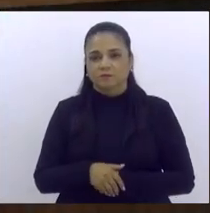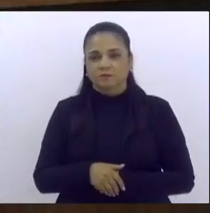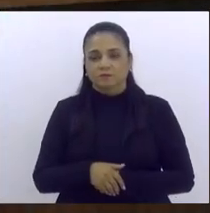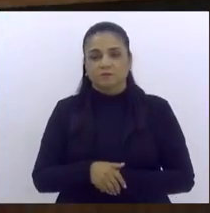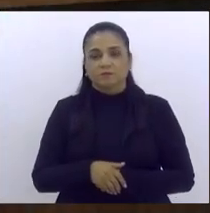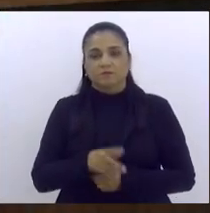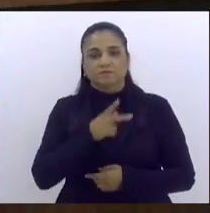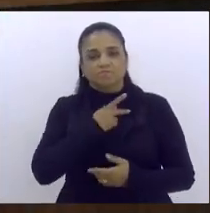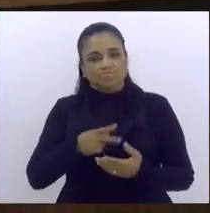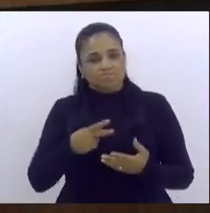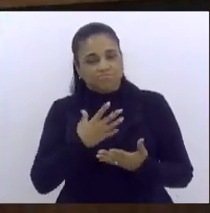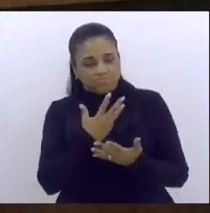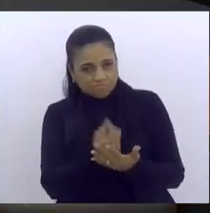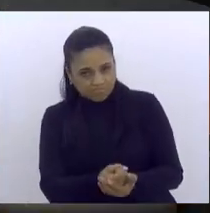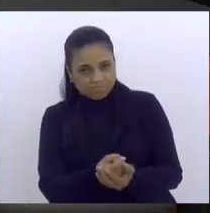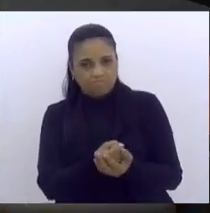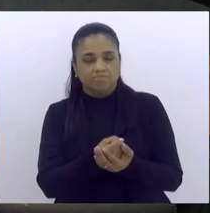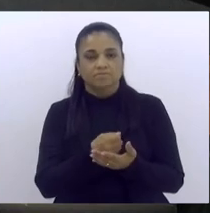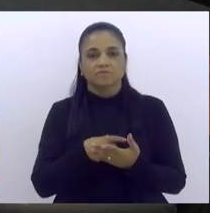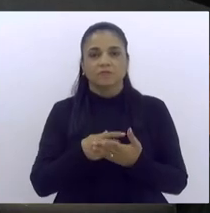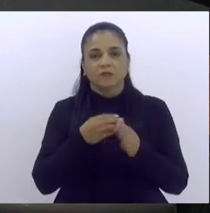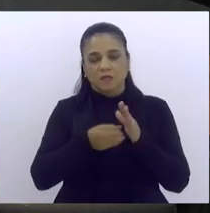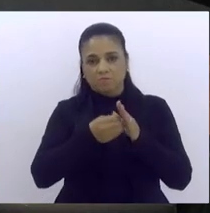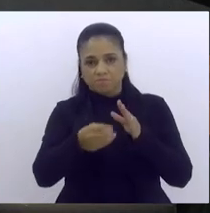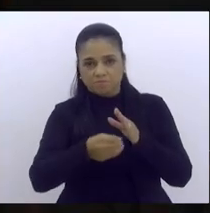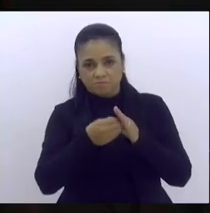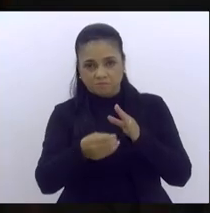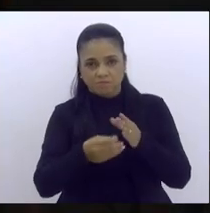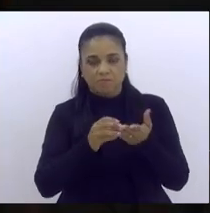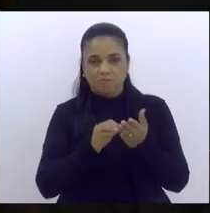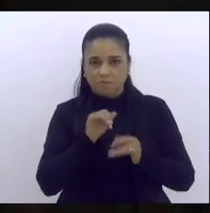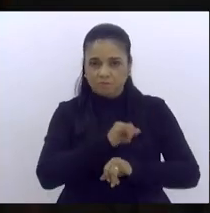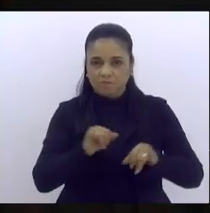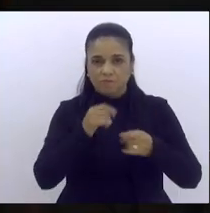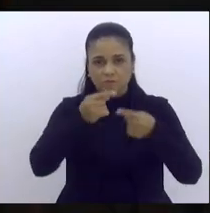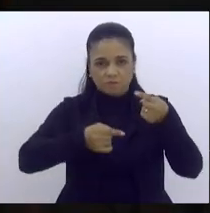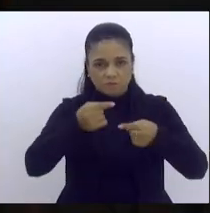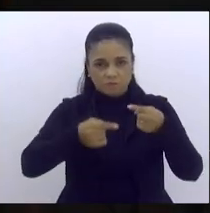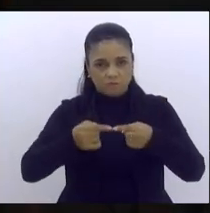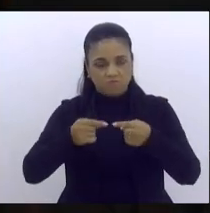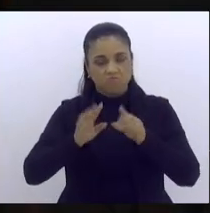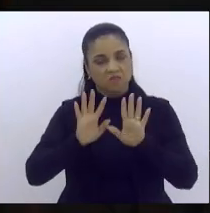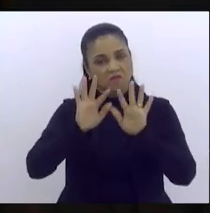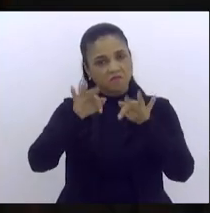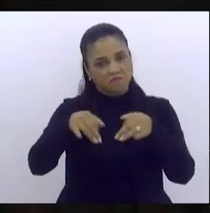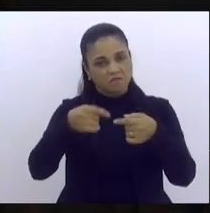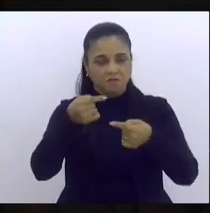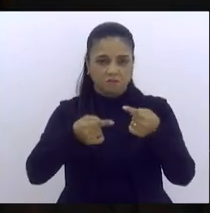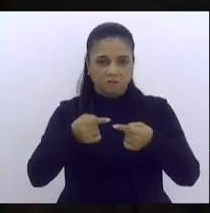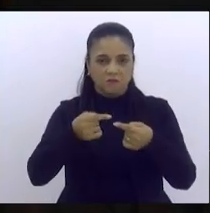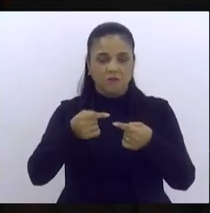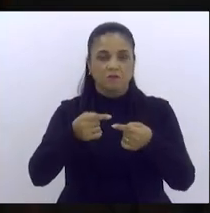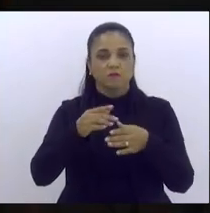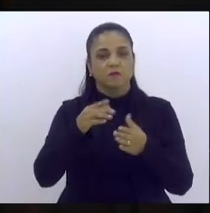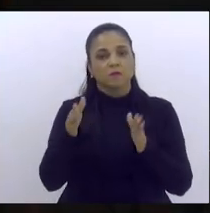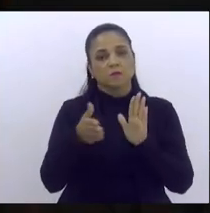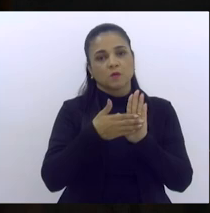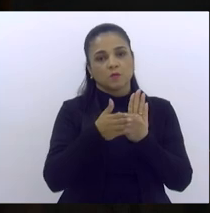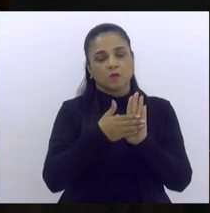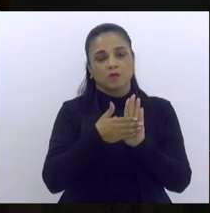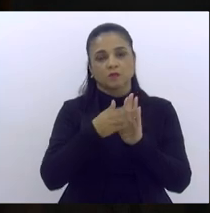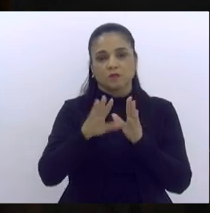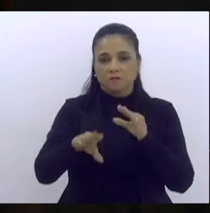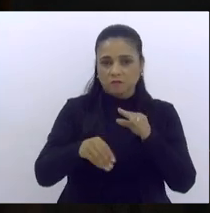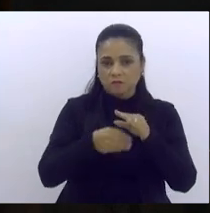Senhor presidente, favorável. Muito obrigado. Com os pareceres emitidos em discussão, não havendo quem queira discutir, encerrada a discussão, a presente proposta